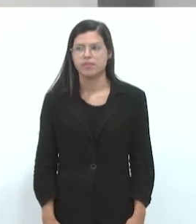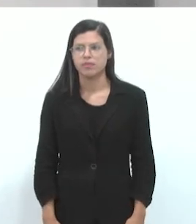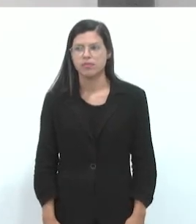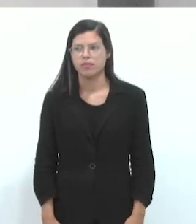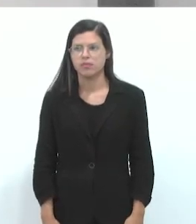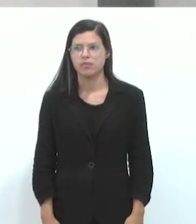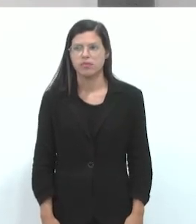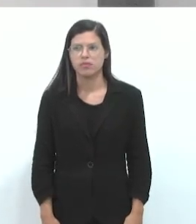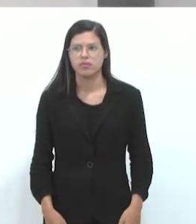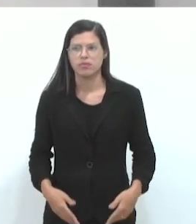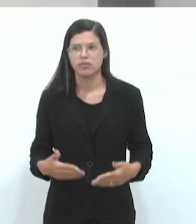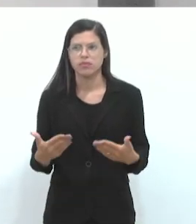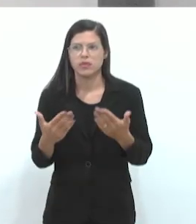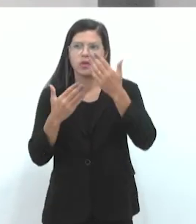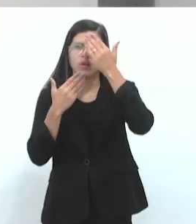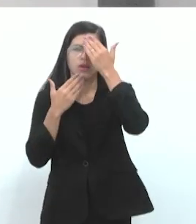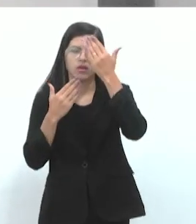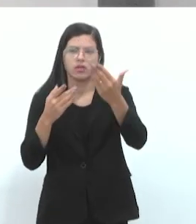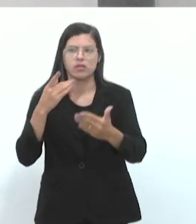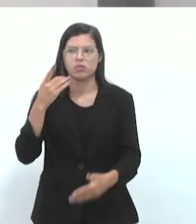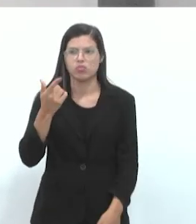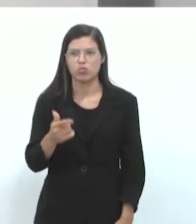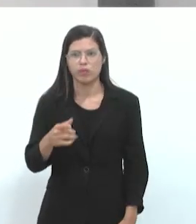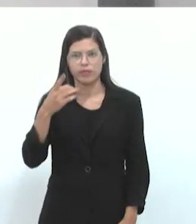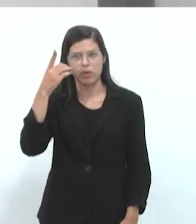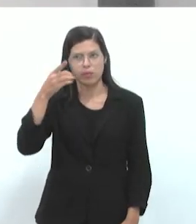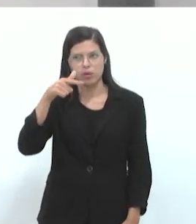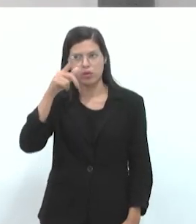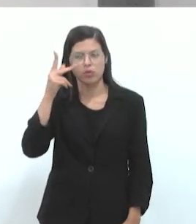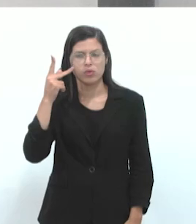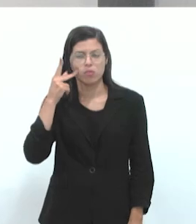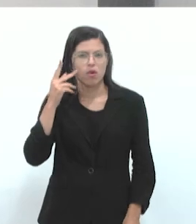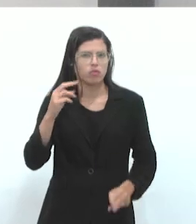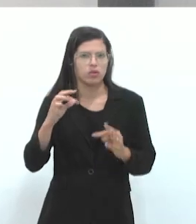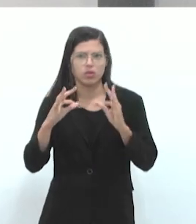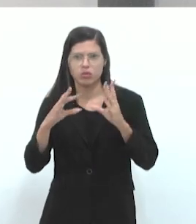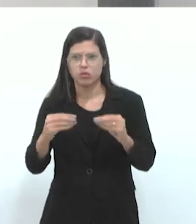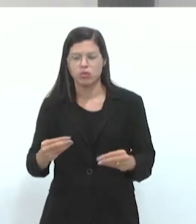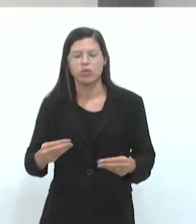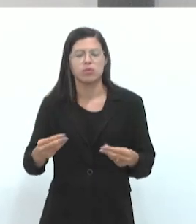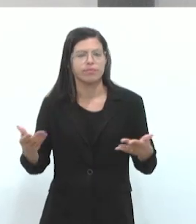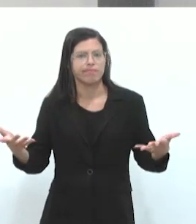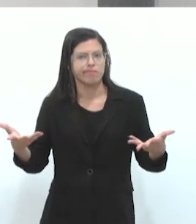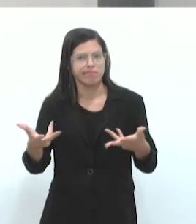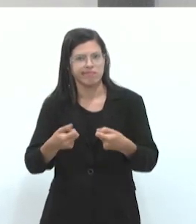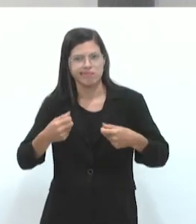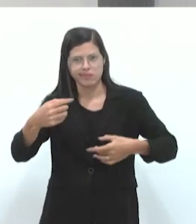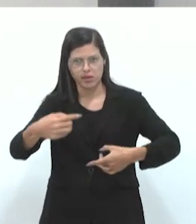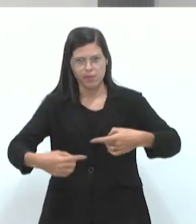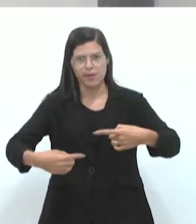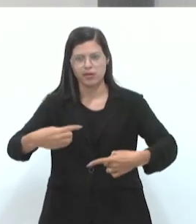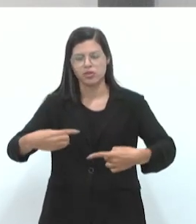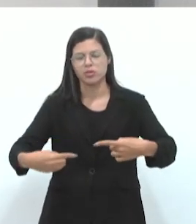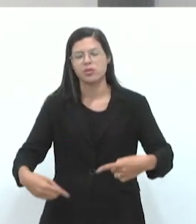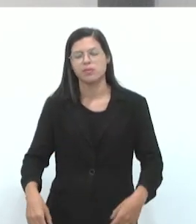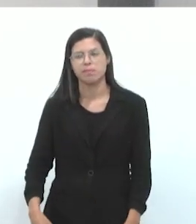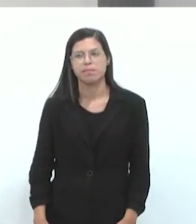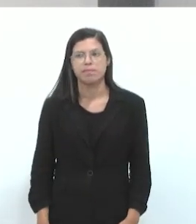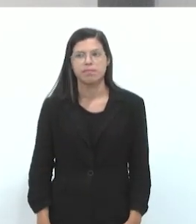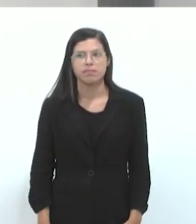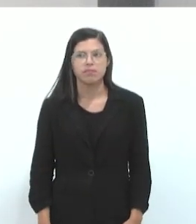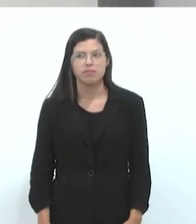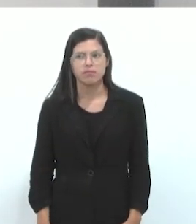Então, agradeço mais uma vez ao deputado Luiz Paulo e a todos pela qualidade da discussão e,